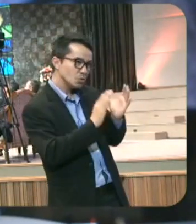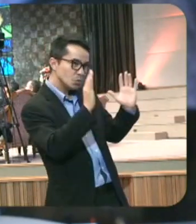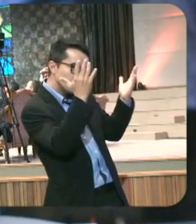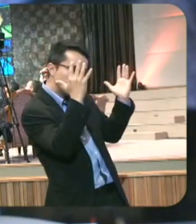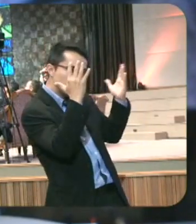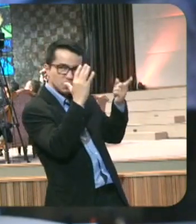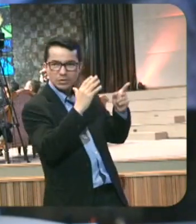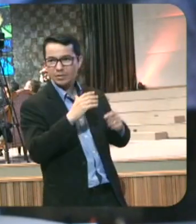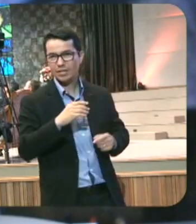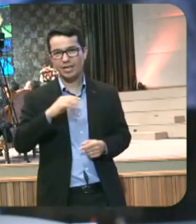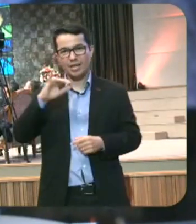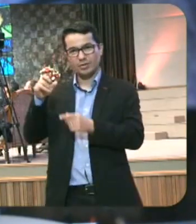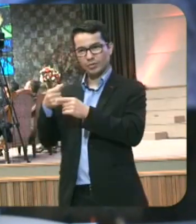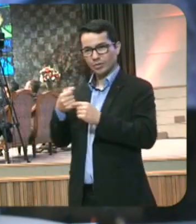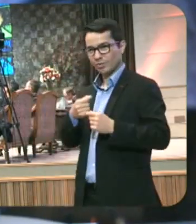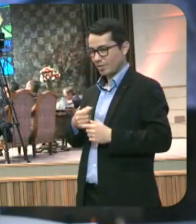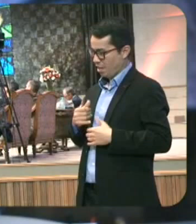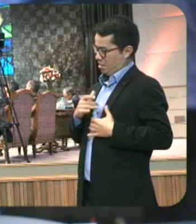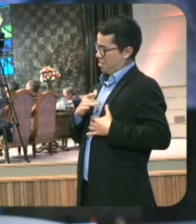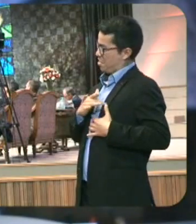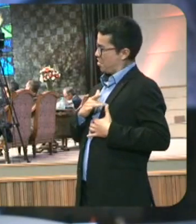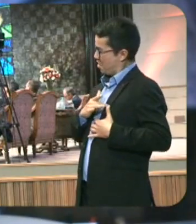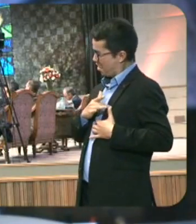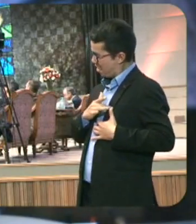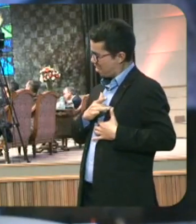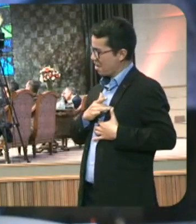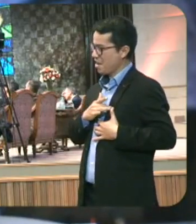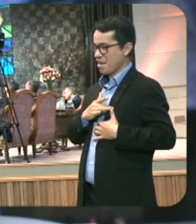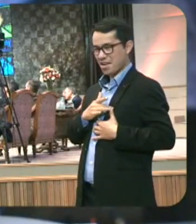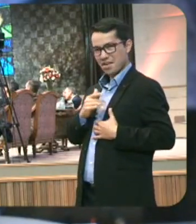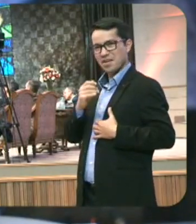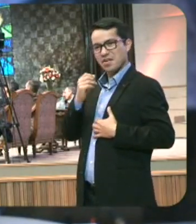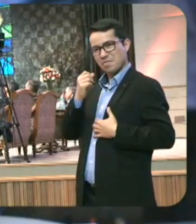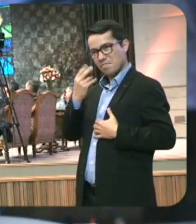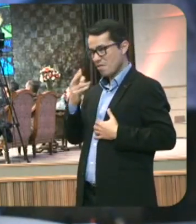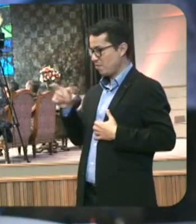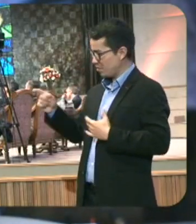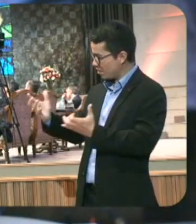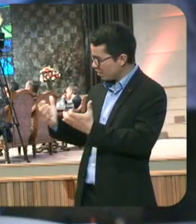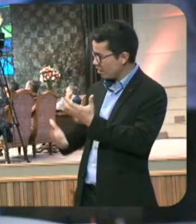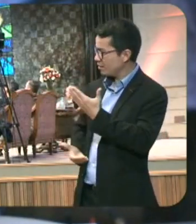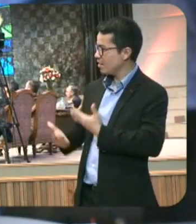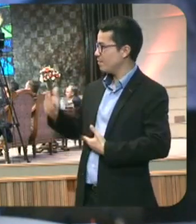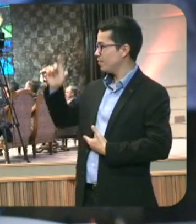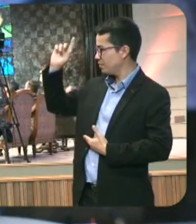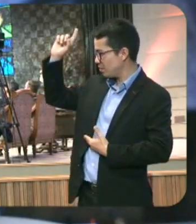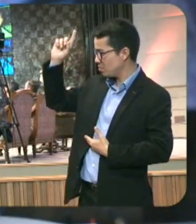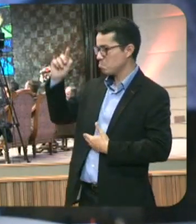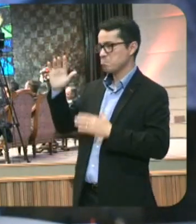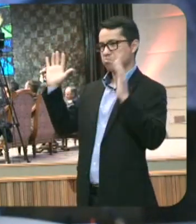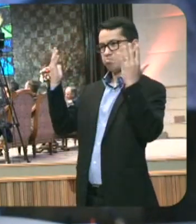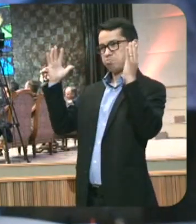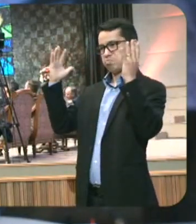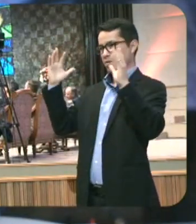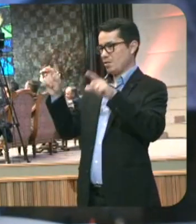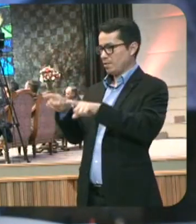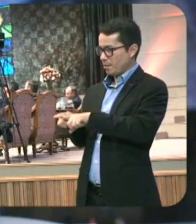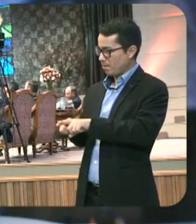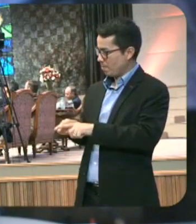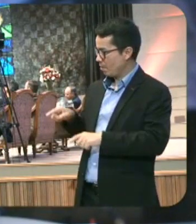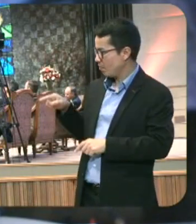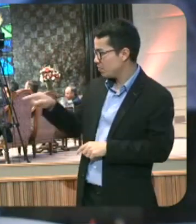aspecto tremendamente piedoso, não é? Nós queremos ser servos do Senhor, e de outro lado,